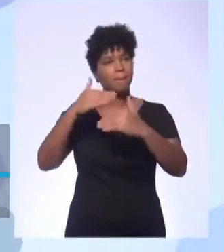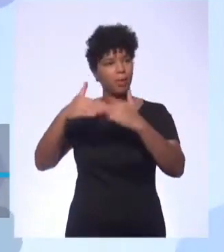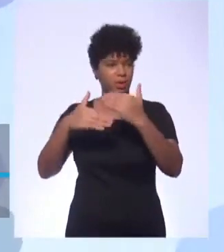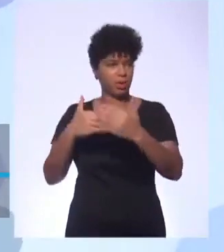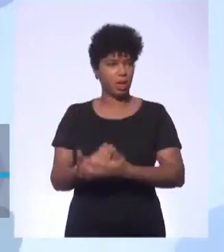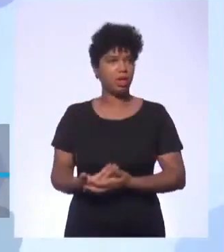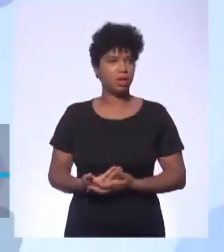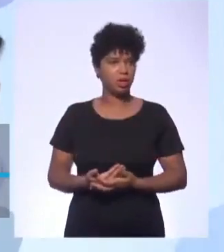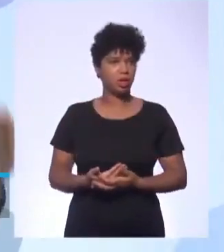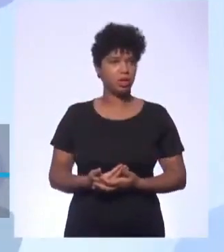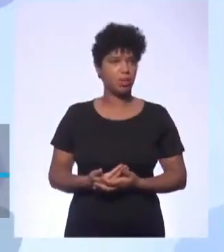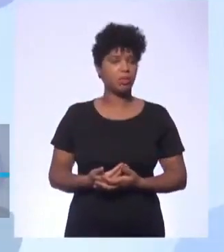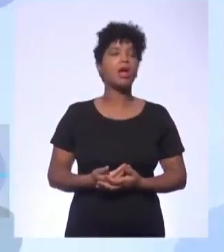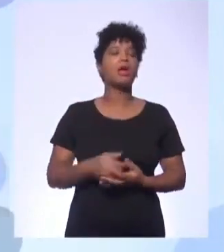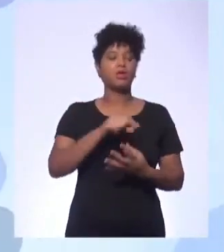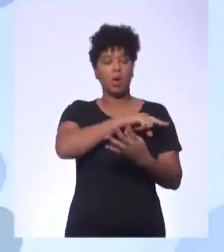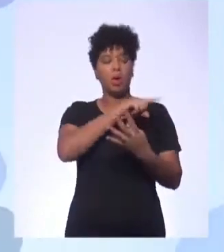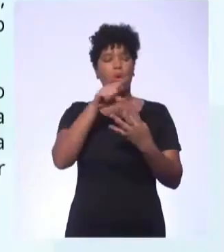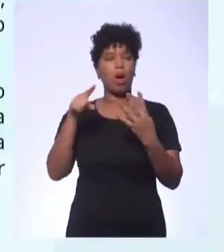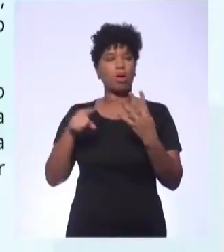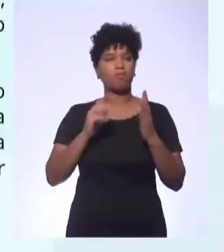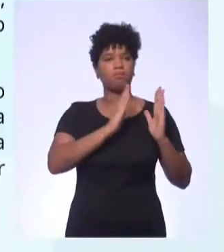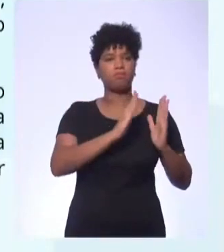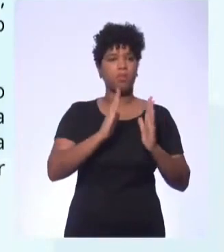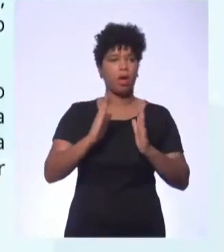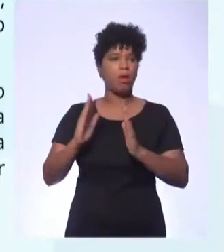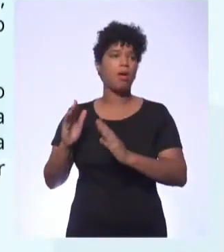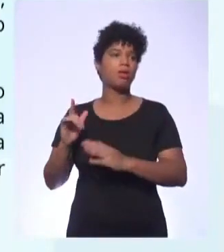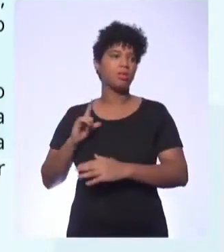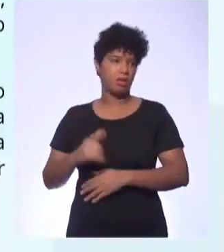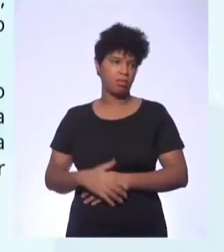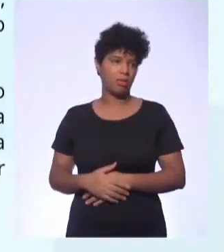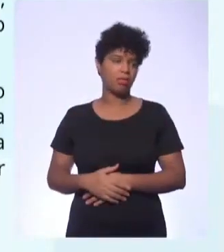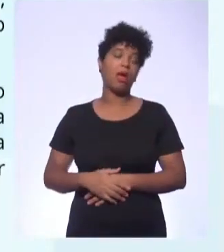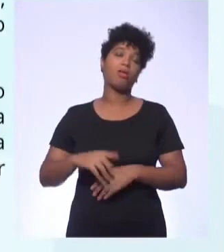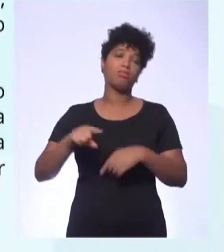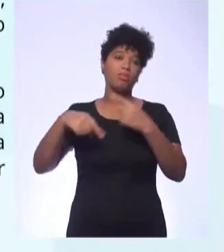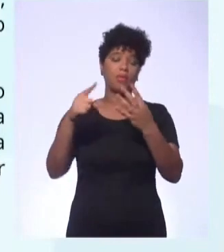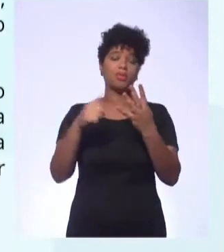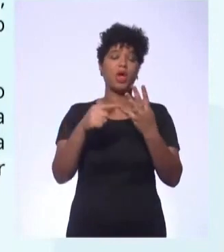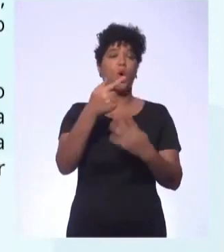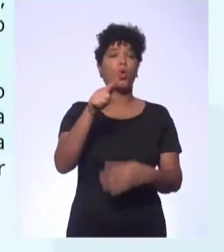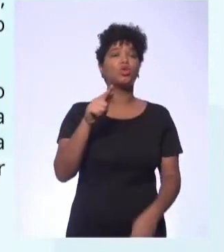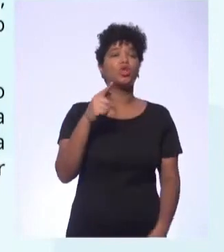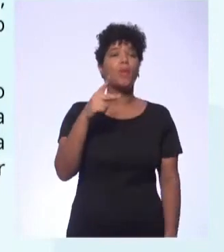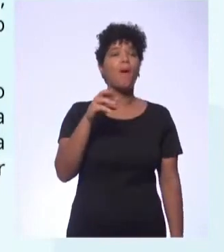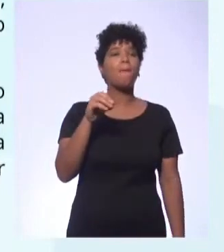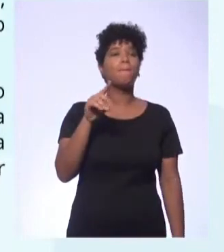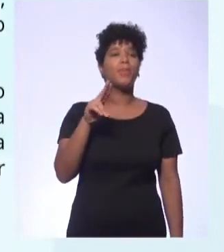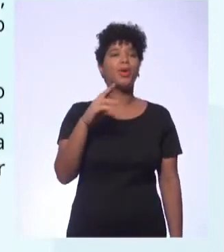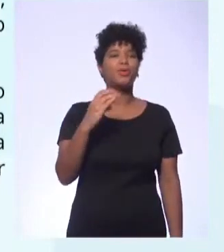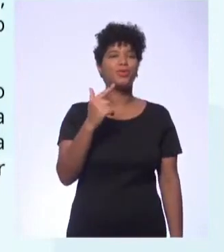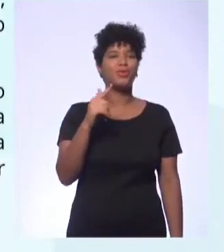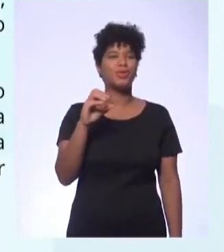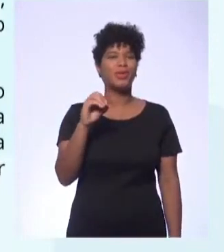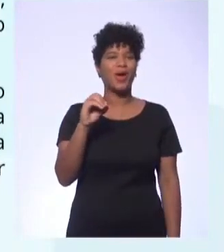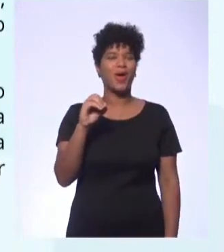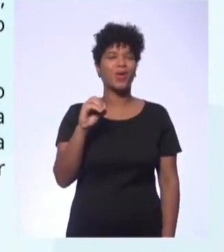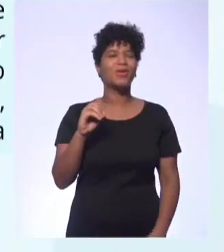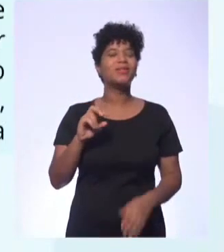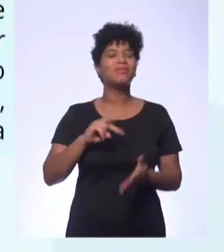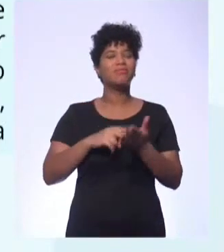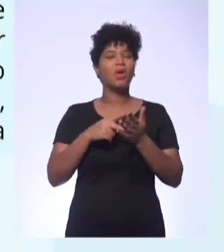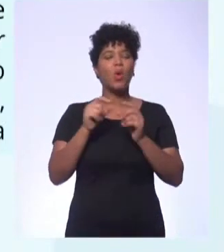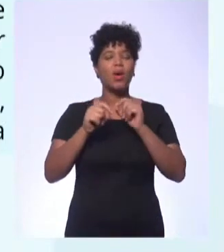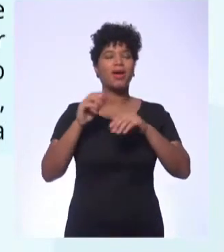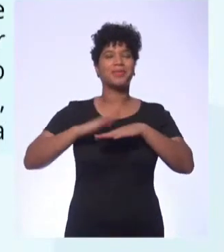esses materiais, essas ferramentas, os suportes que eu vou utilizar, aí é que eu vou, né, já dando uma forma ao meu